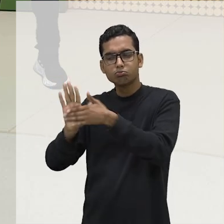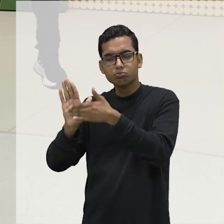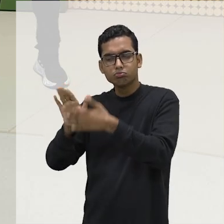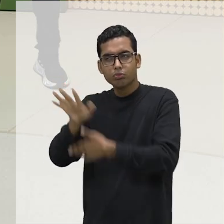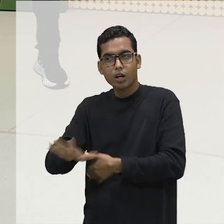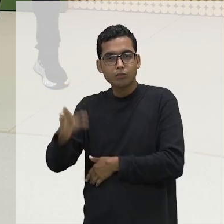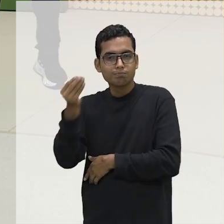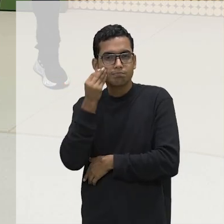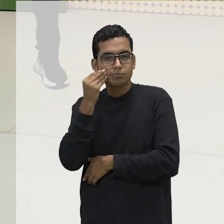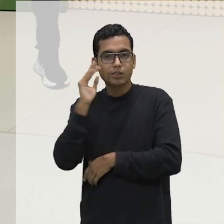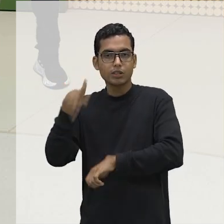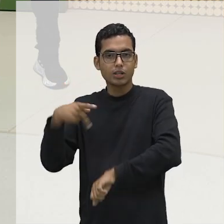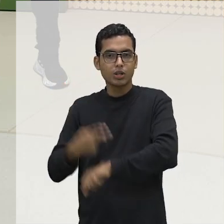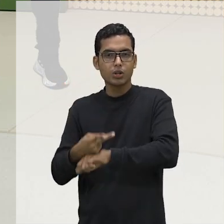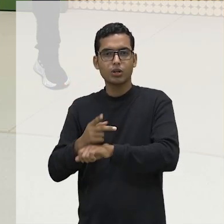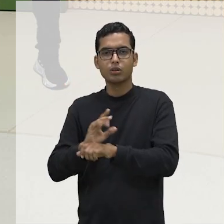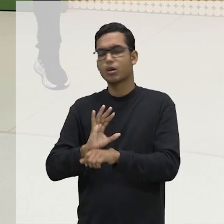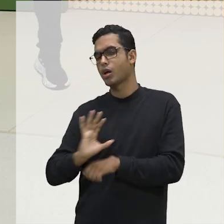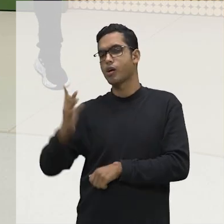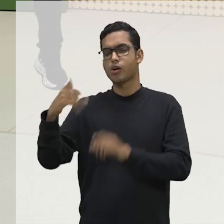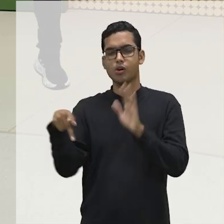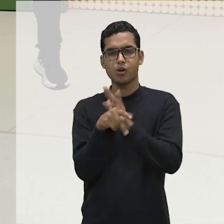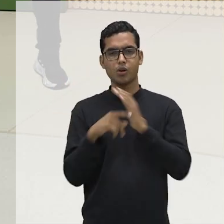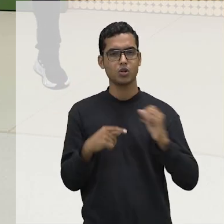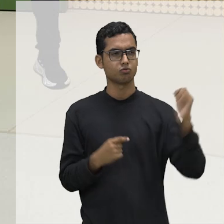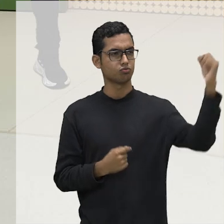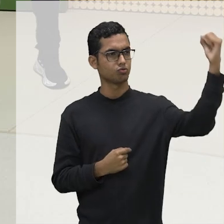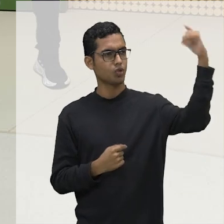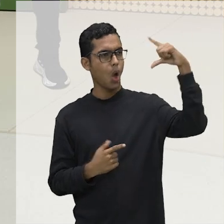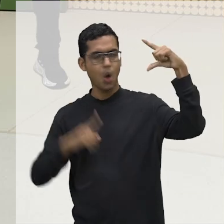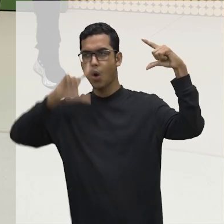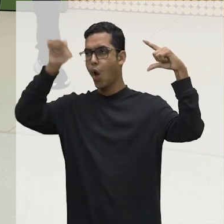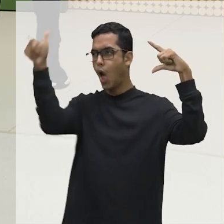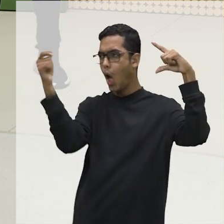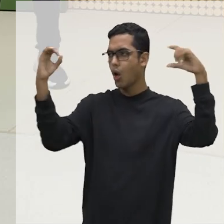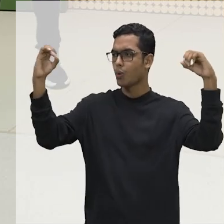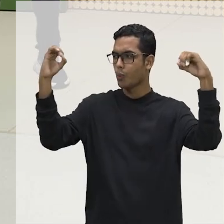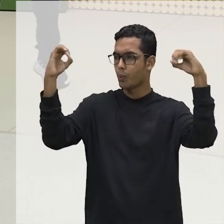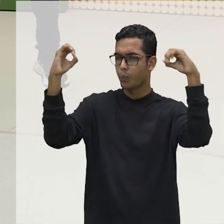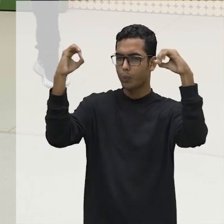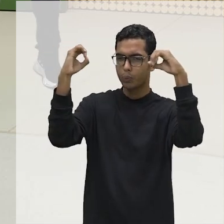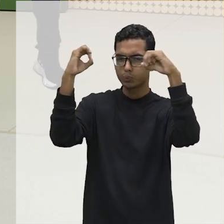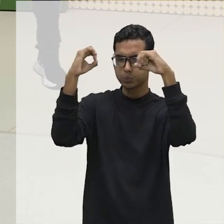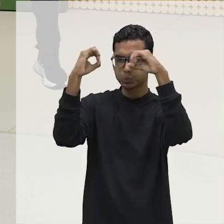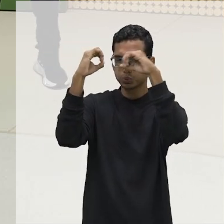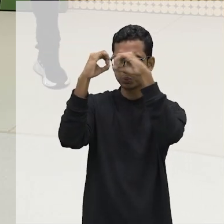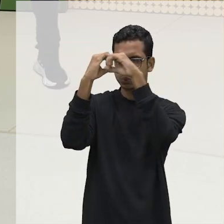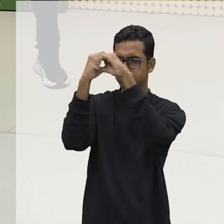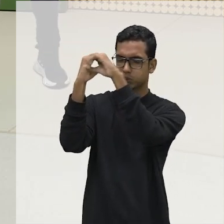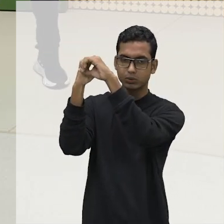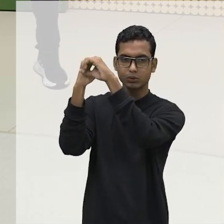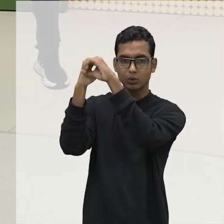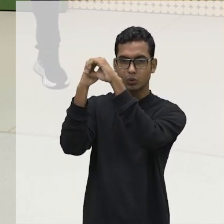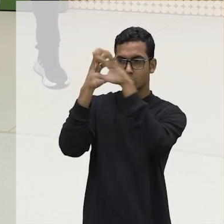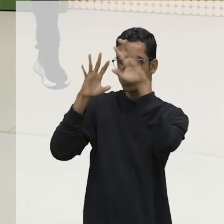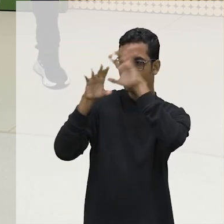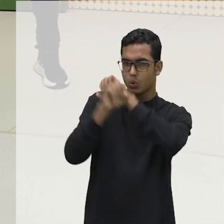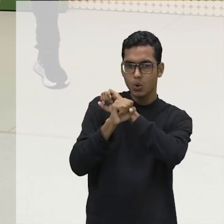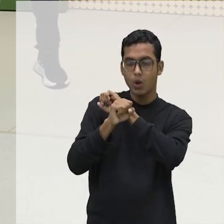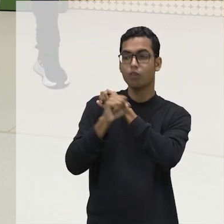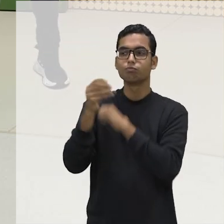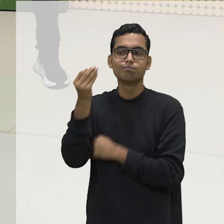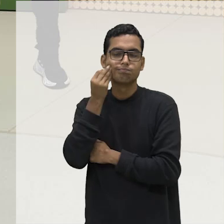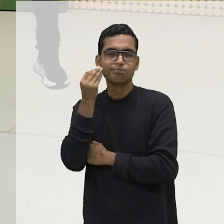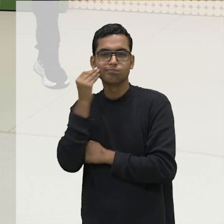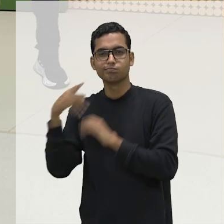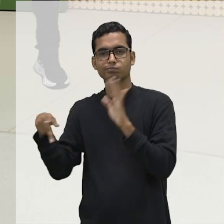aí houve um eclipse, né? E a partir desse eclipse, o pessoal foi testar as previsões do Einstein, tá certo?